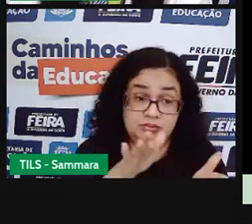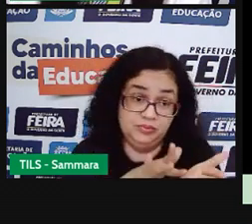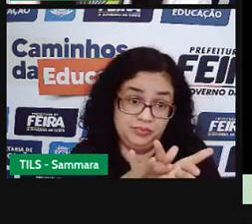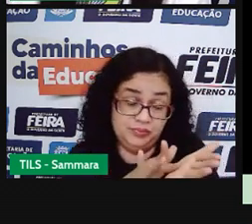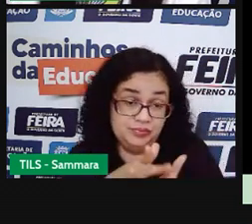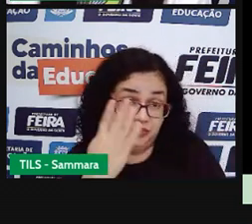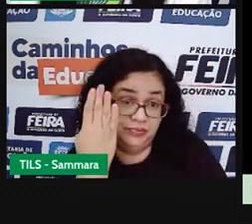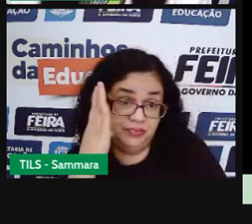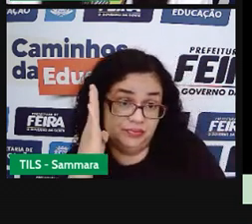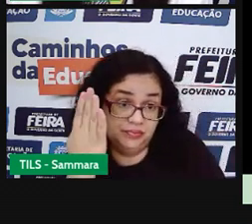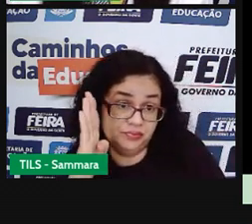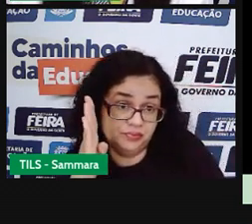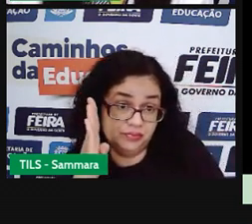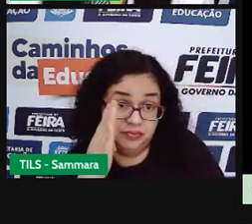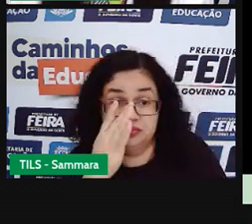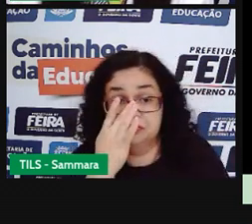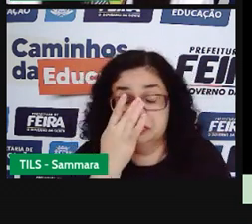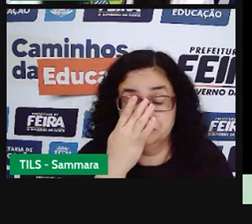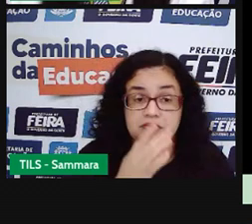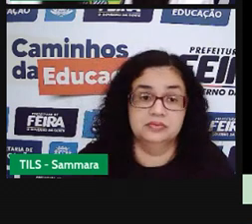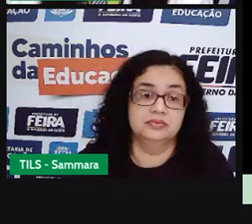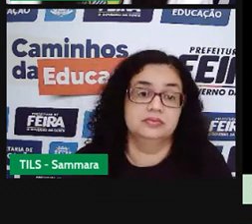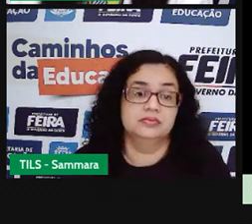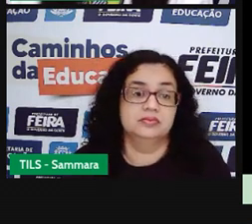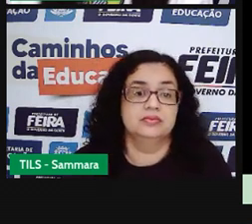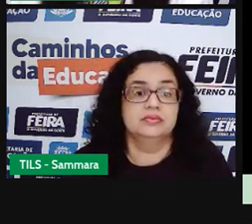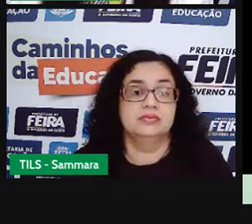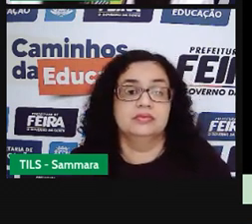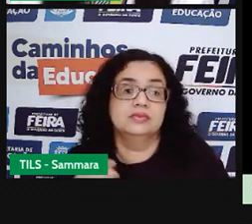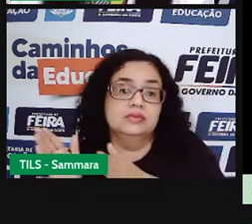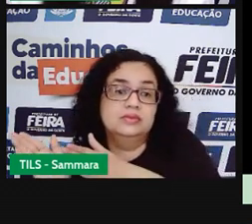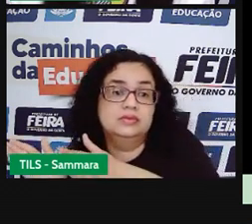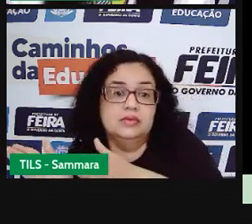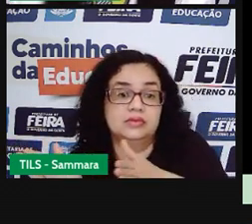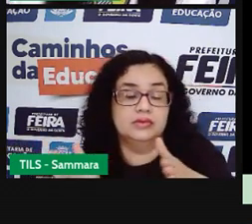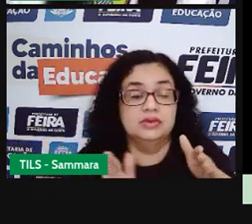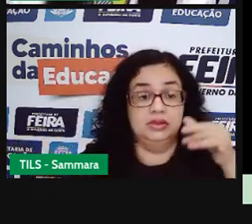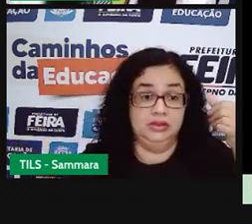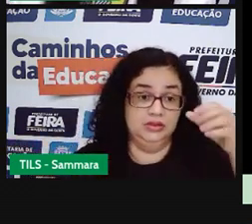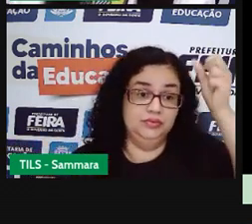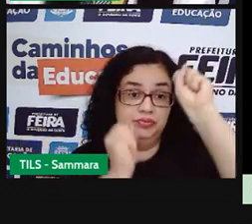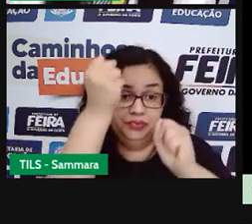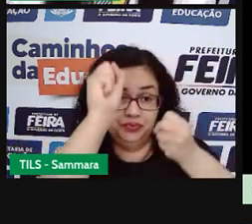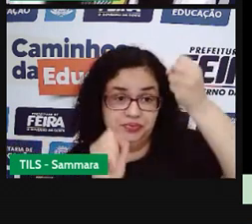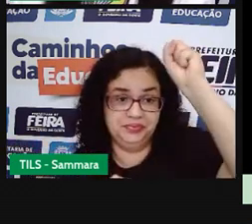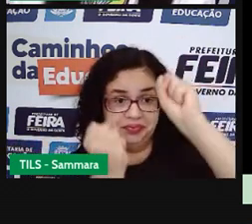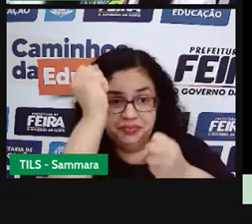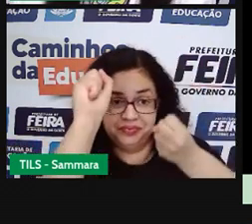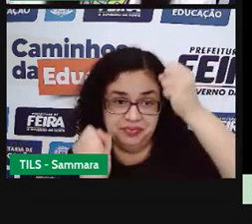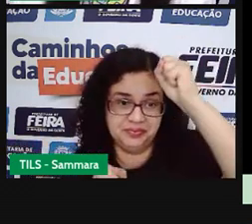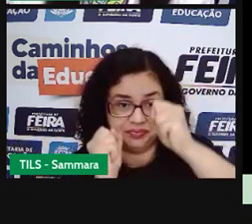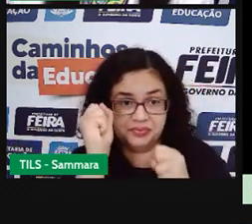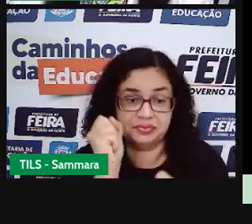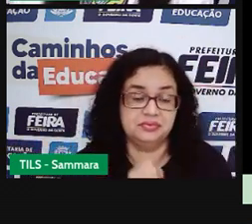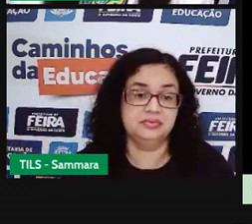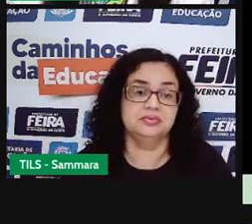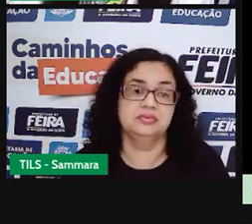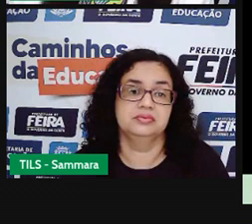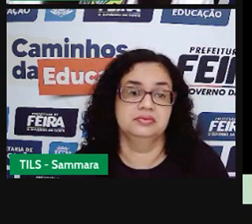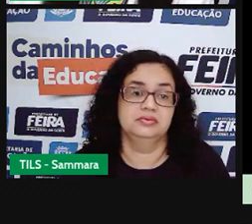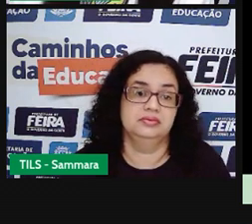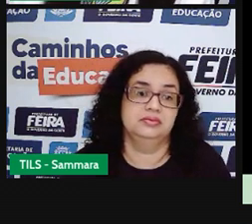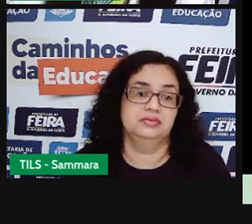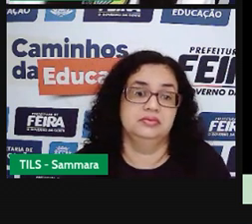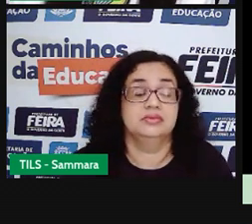são aqueles produzidos são aqueles que passaram pelas indústrias a serem fabricados